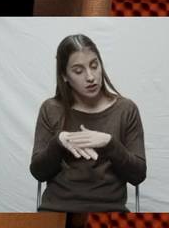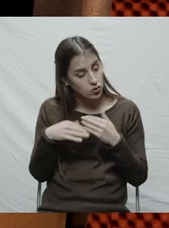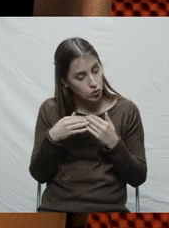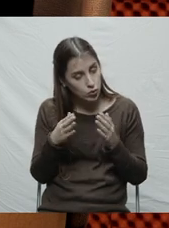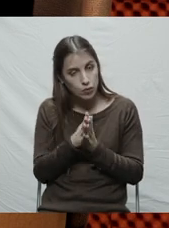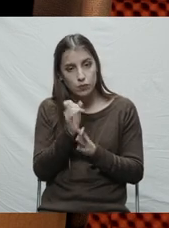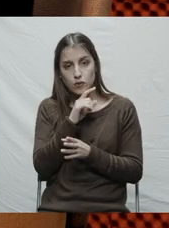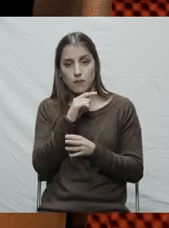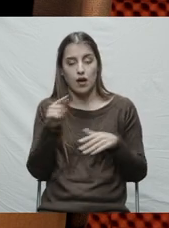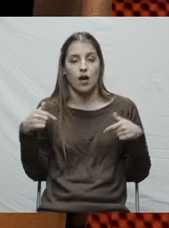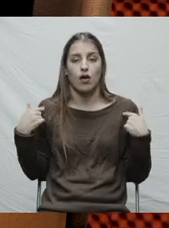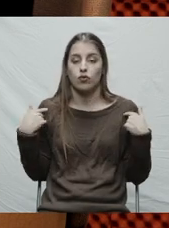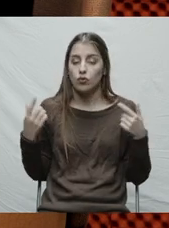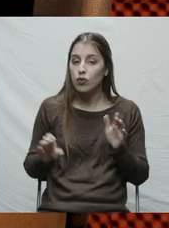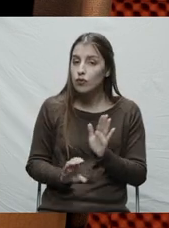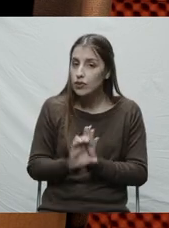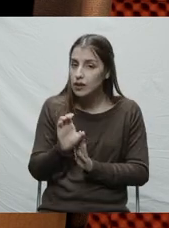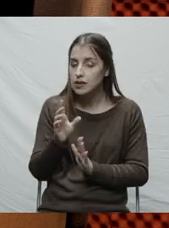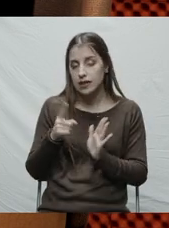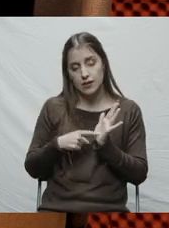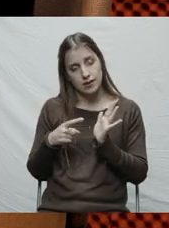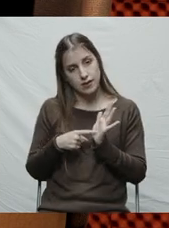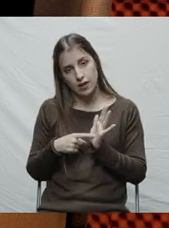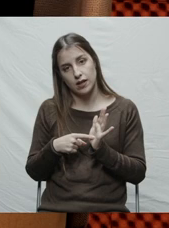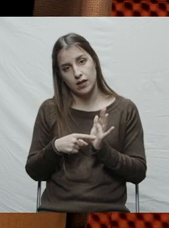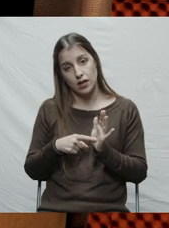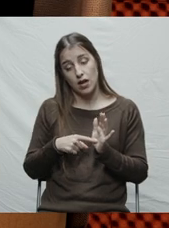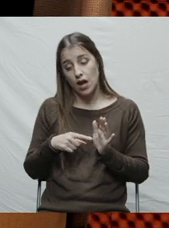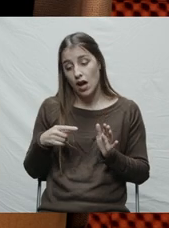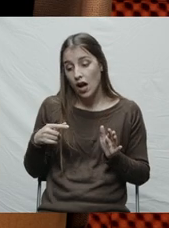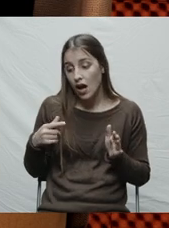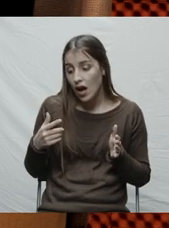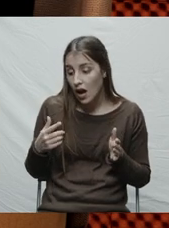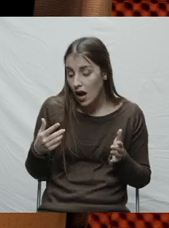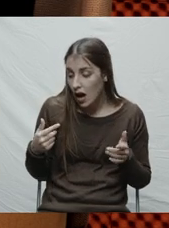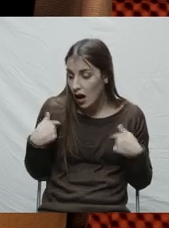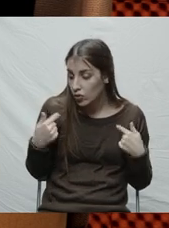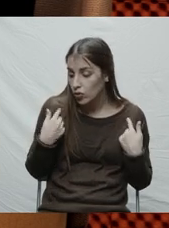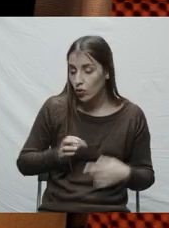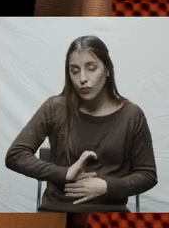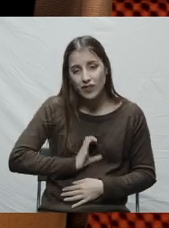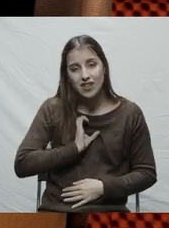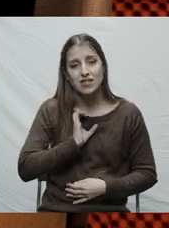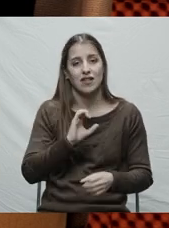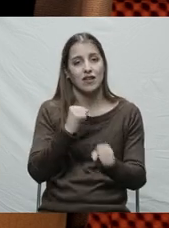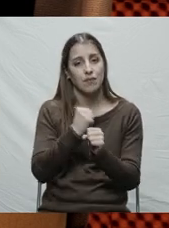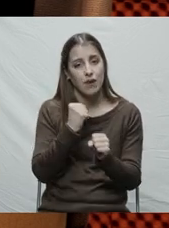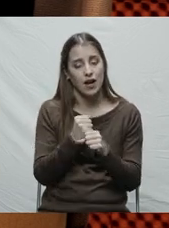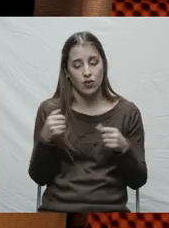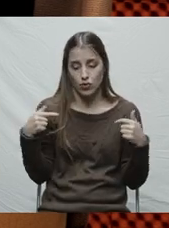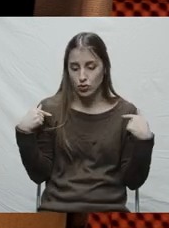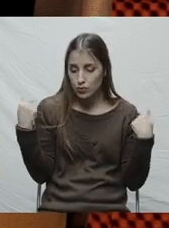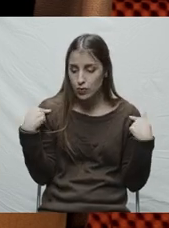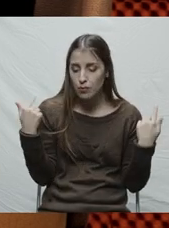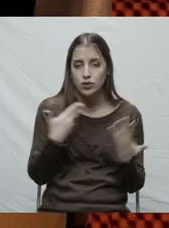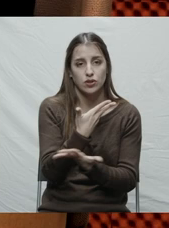terem autoconfiança necessária, para terem autoconfiança no vosso trabalho, em vocês próprios, nas relações que criam, sem